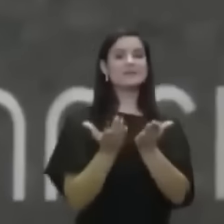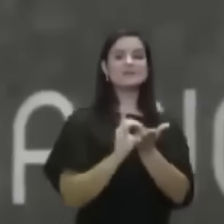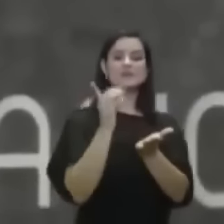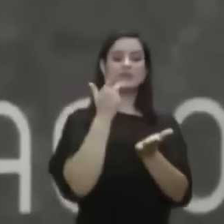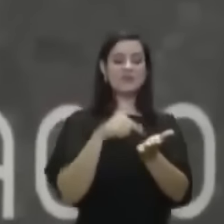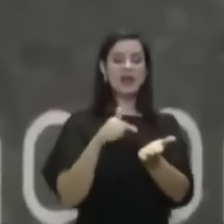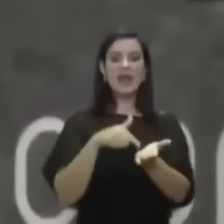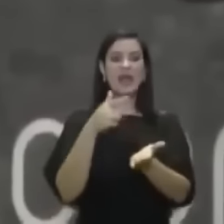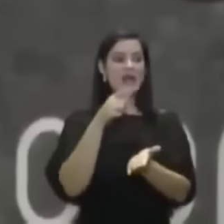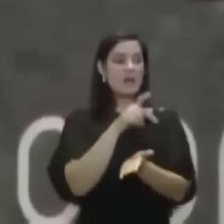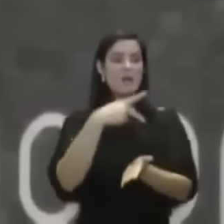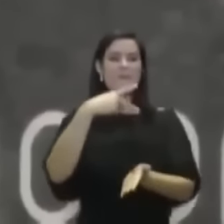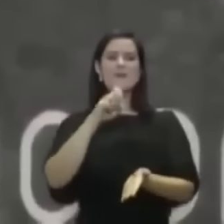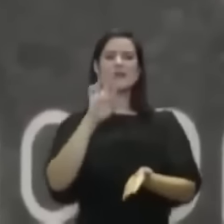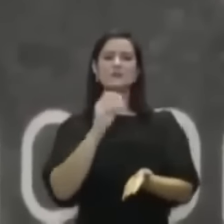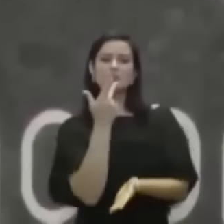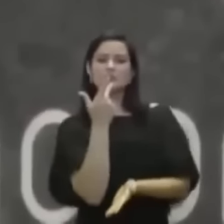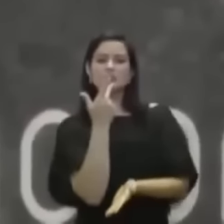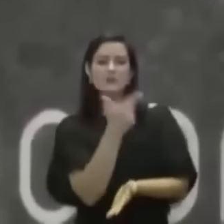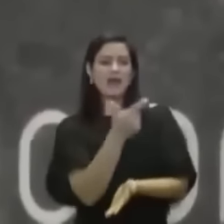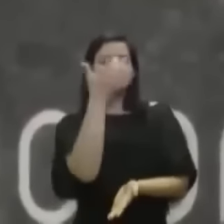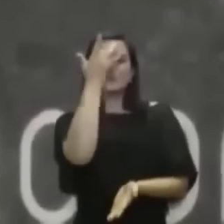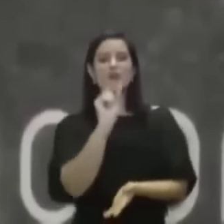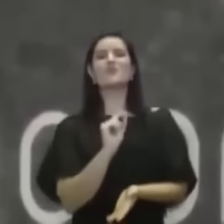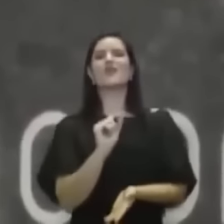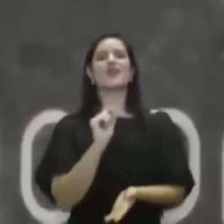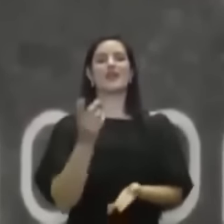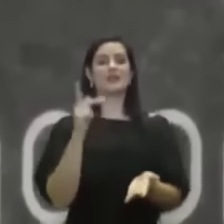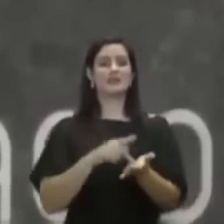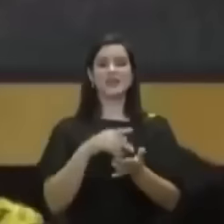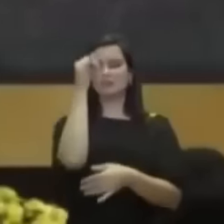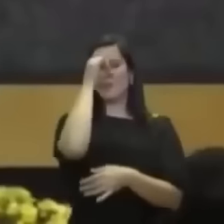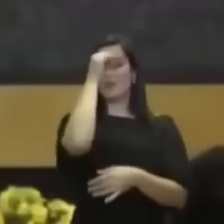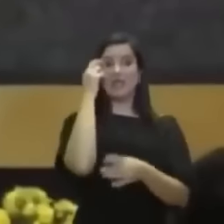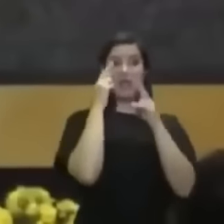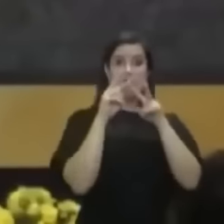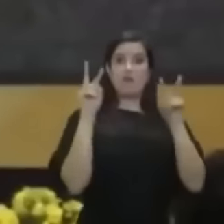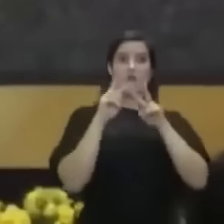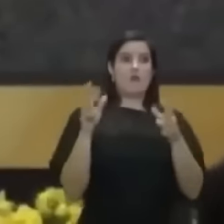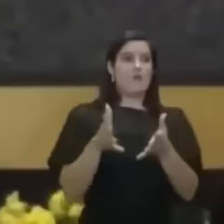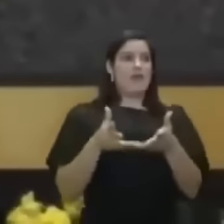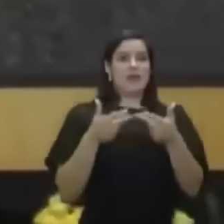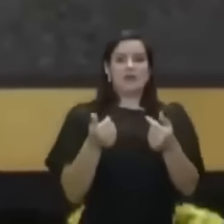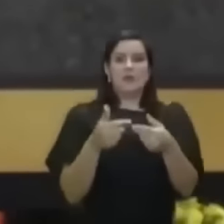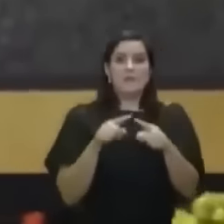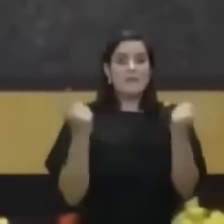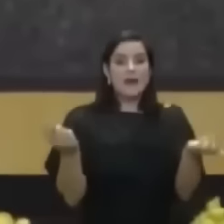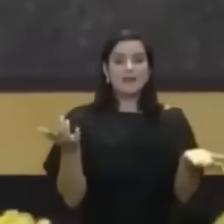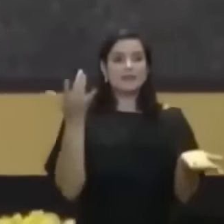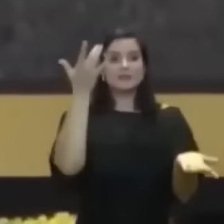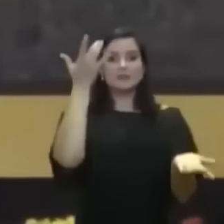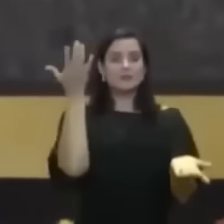estava falando? Porque estava falando uma bobagem. Naquele momento Pedro estava vendo milagres, mas estava desprovido